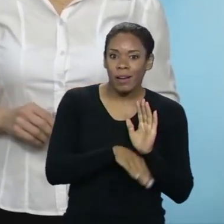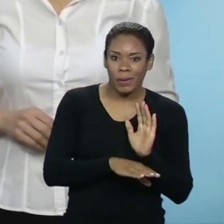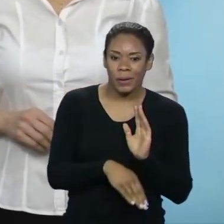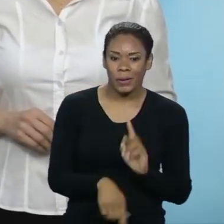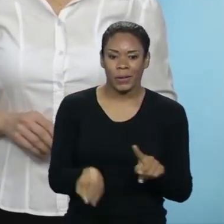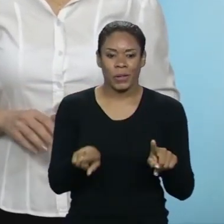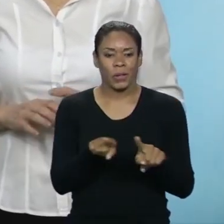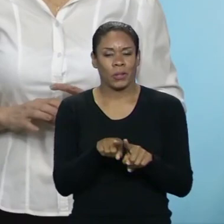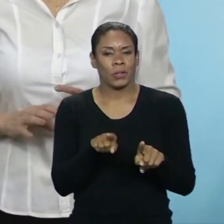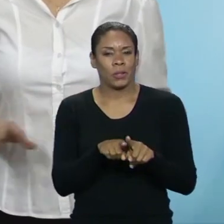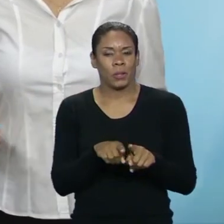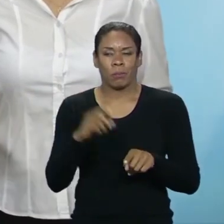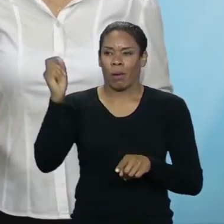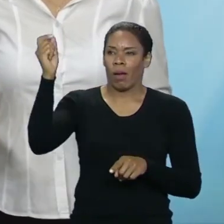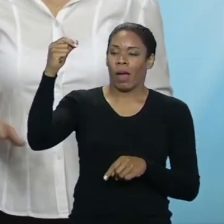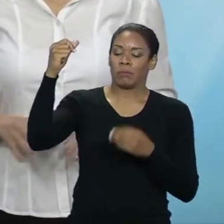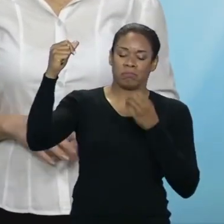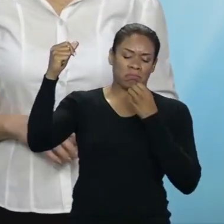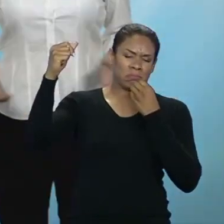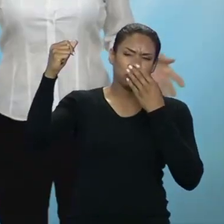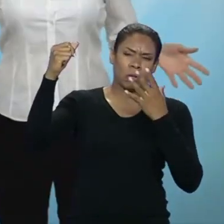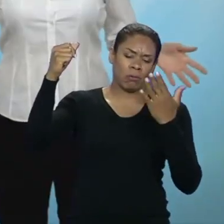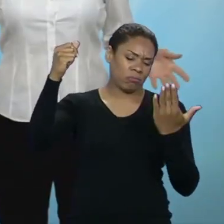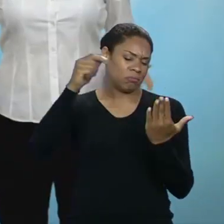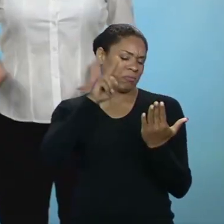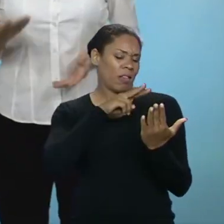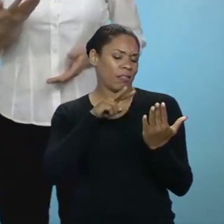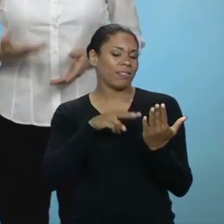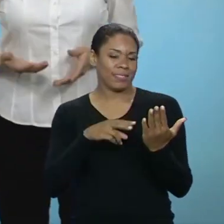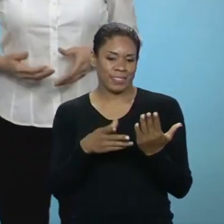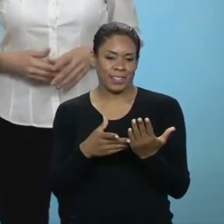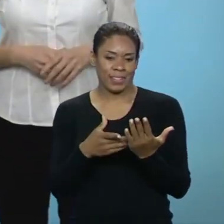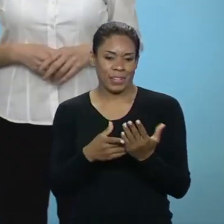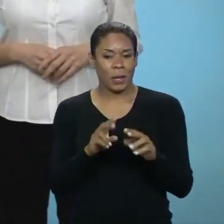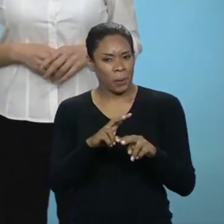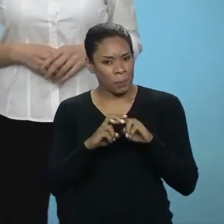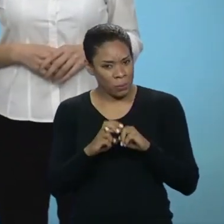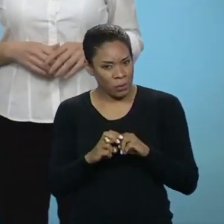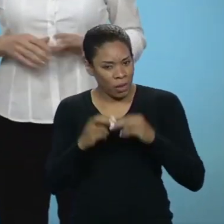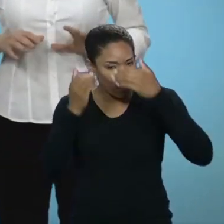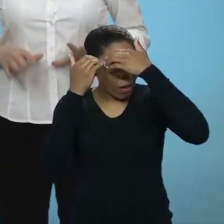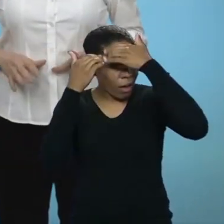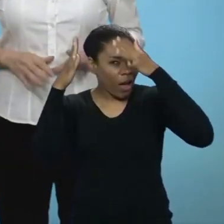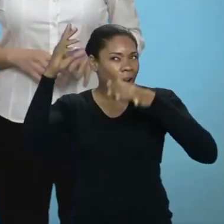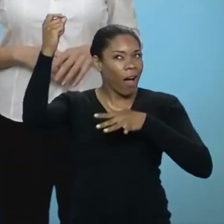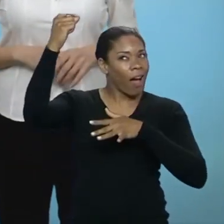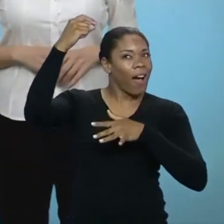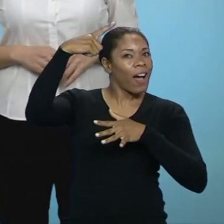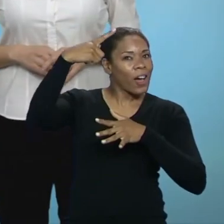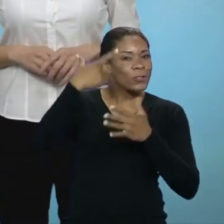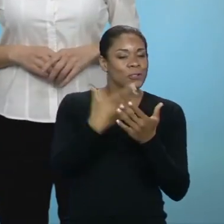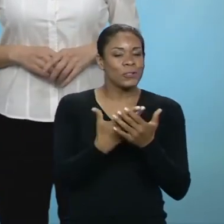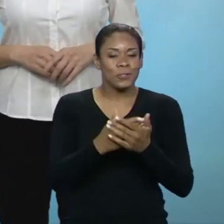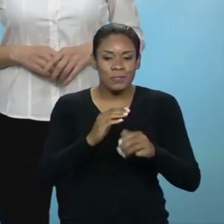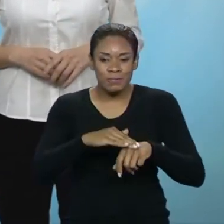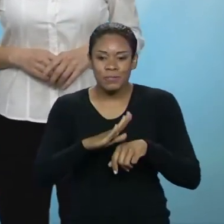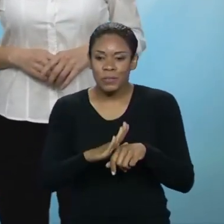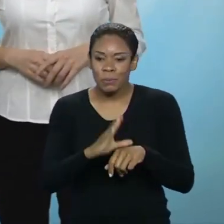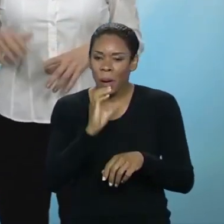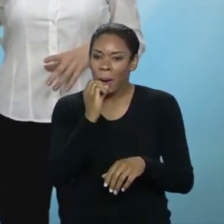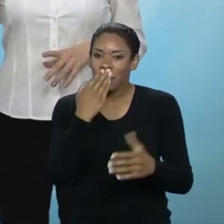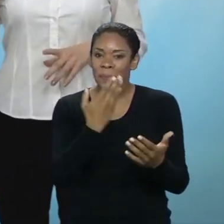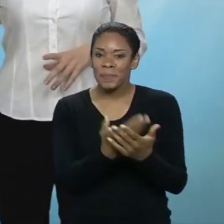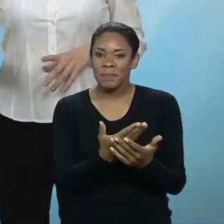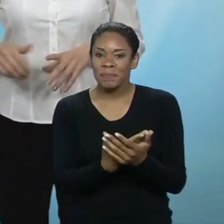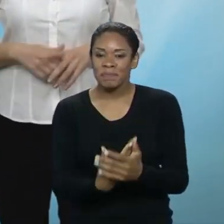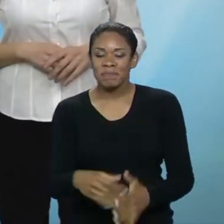propicia conforto e harmoniza o ambiente. Por isso, ilumine seu conhecimento estudando mais sobre esse assunto. Bons